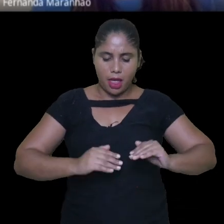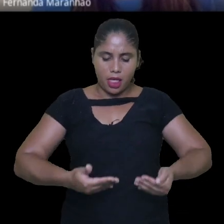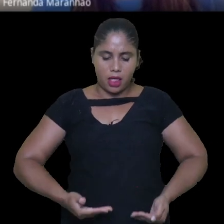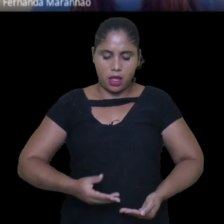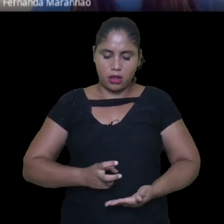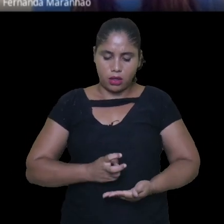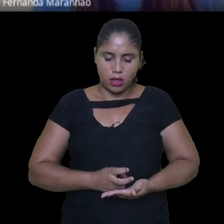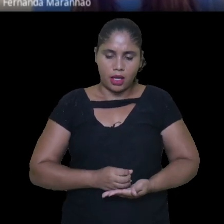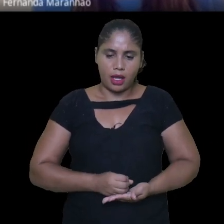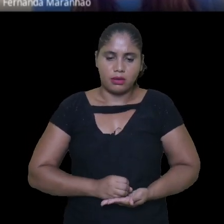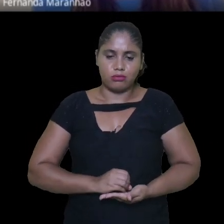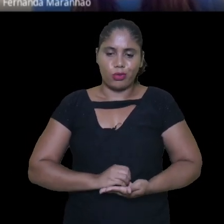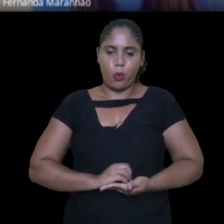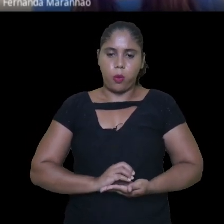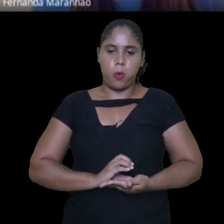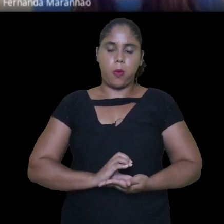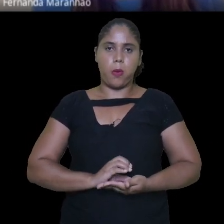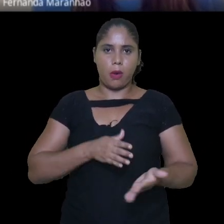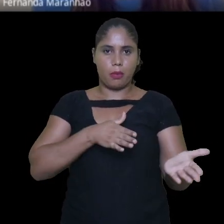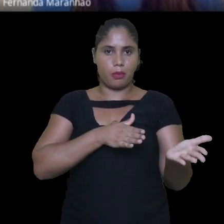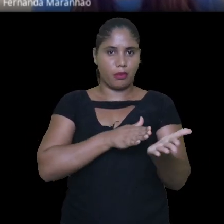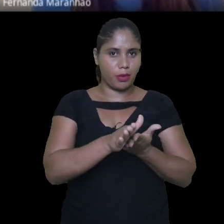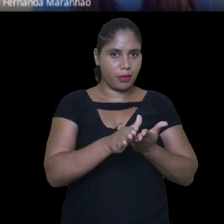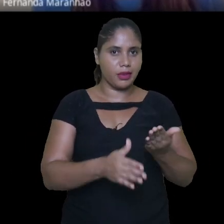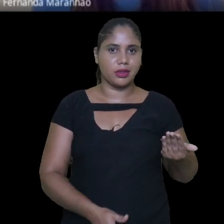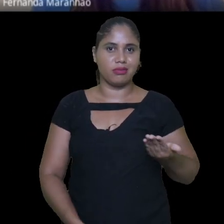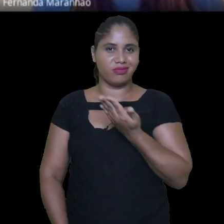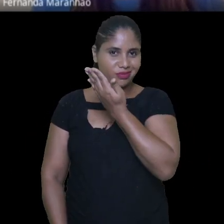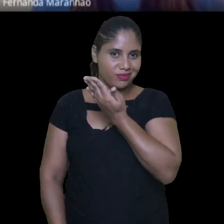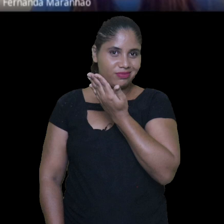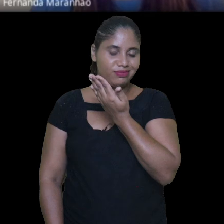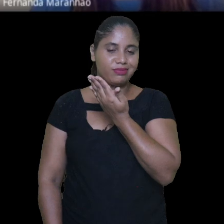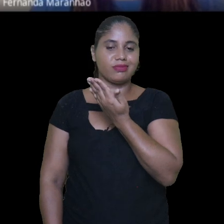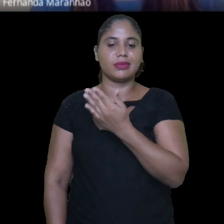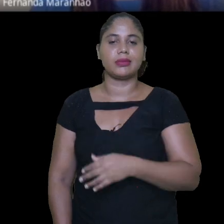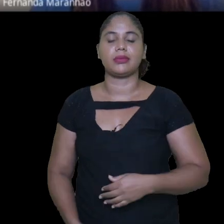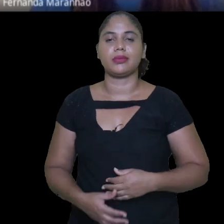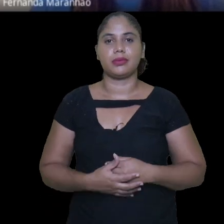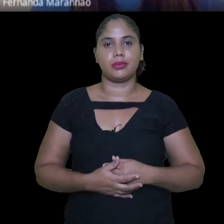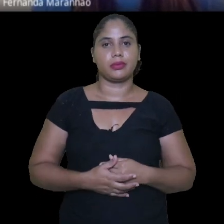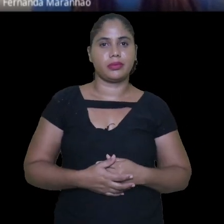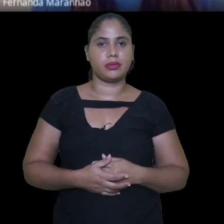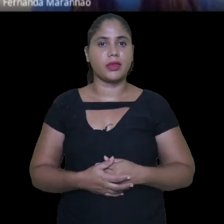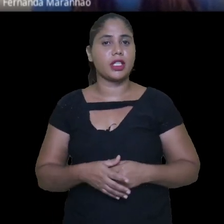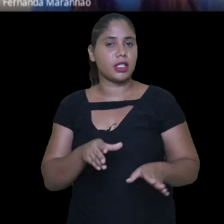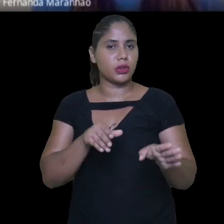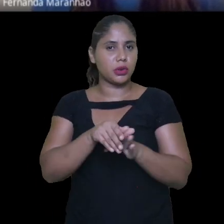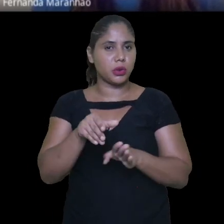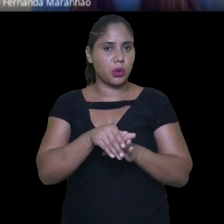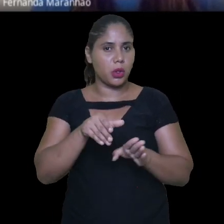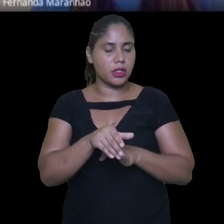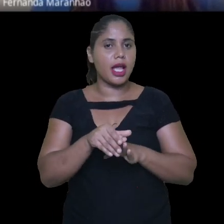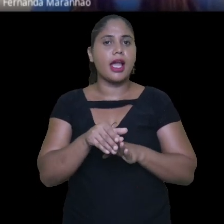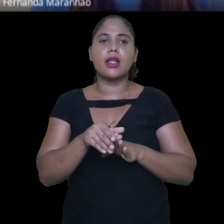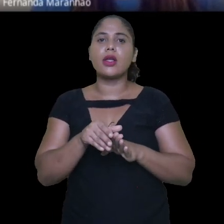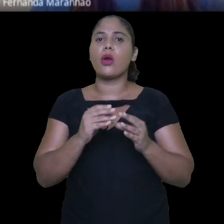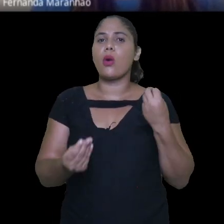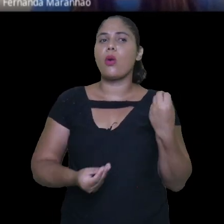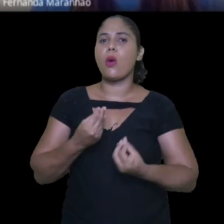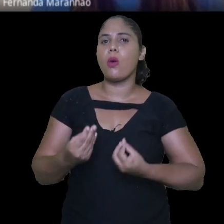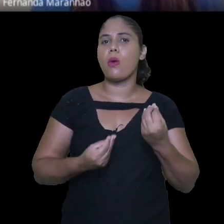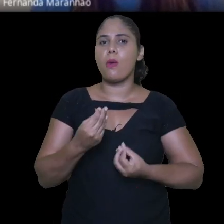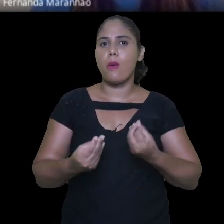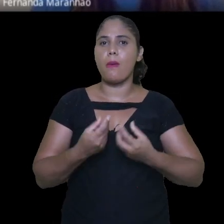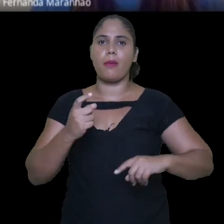no centro falando de qual deve ser esse manejo a depender da idade gestacional. Então, são bebês que estão em risco